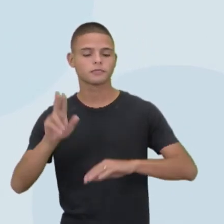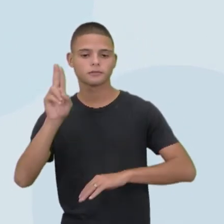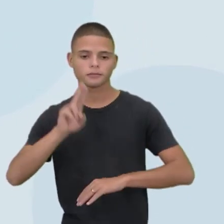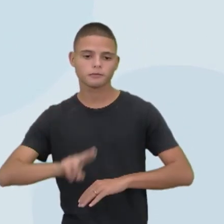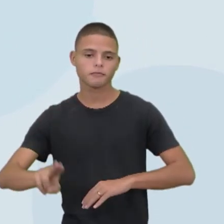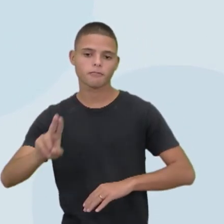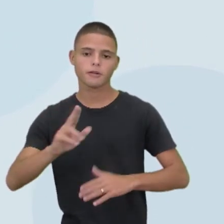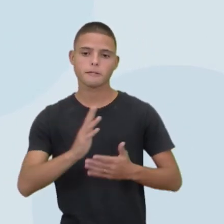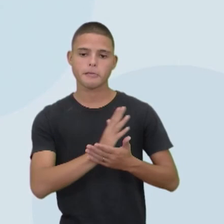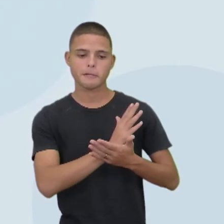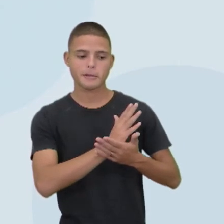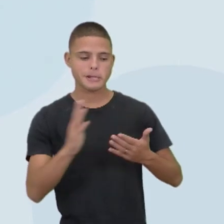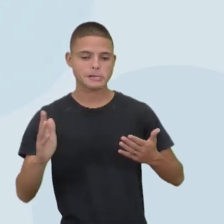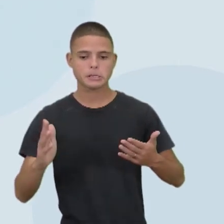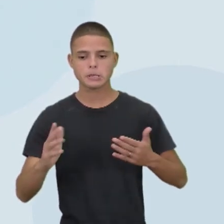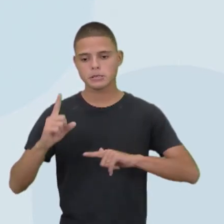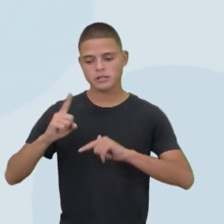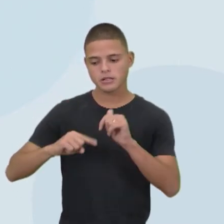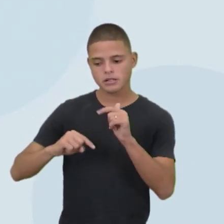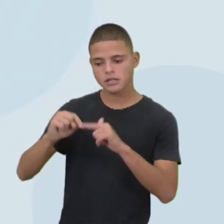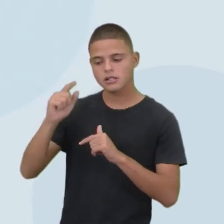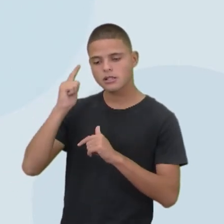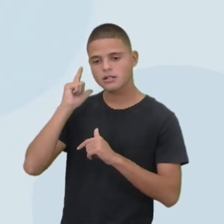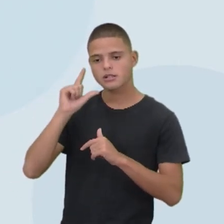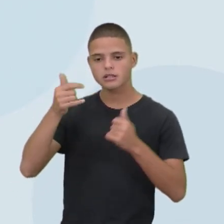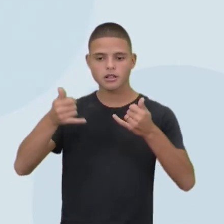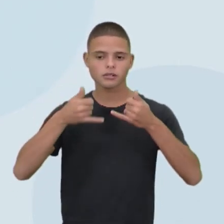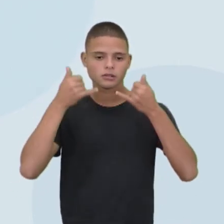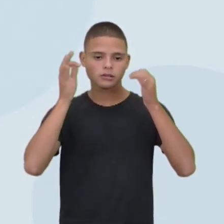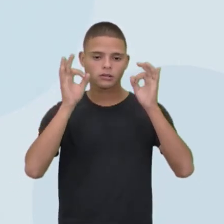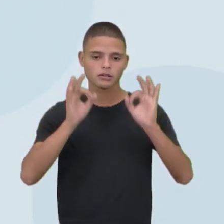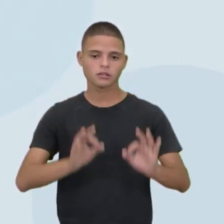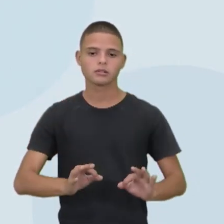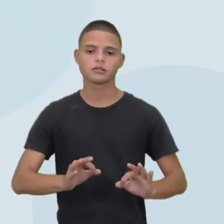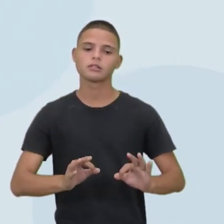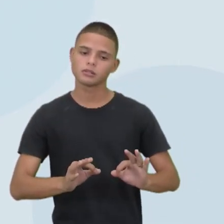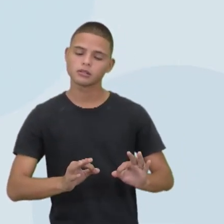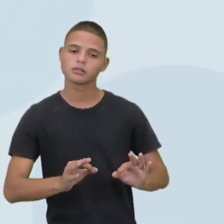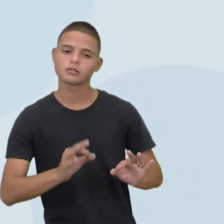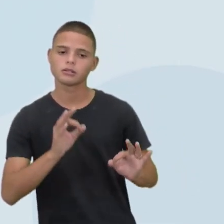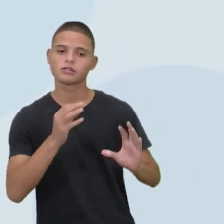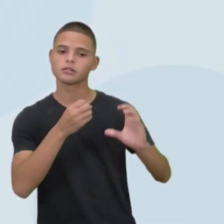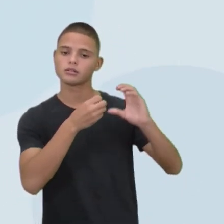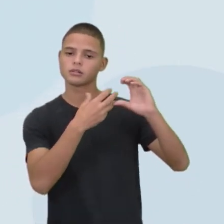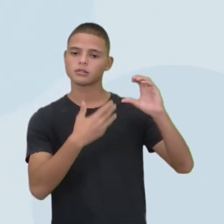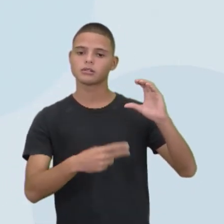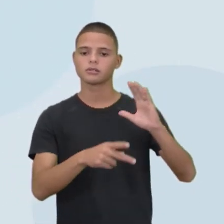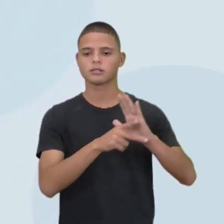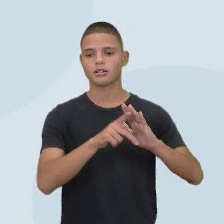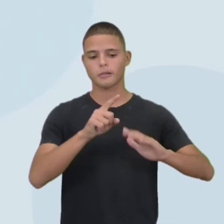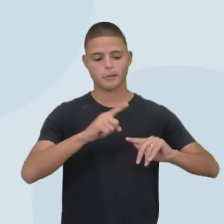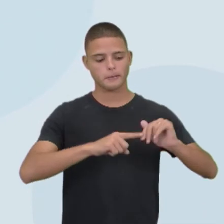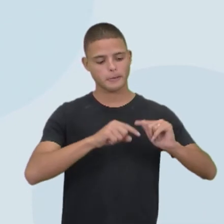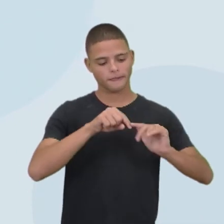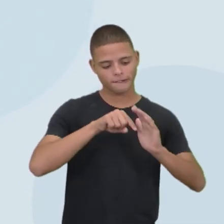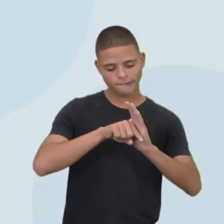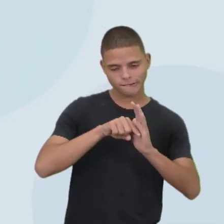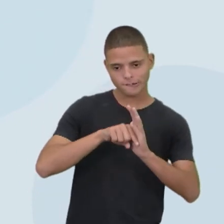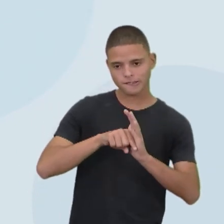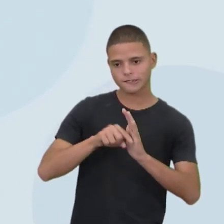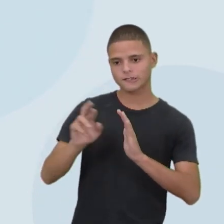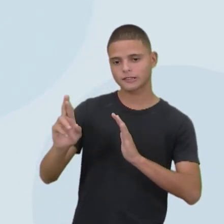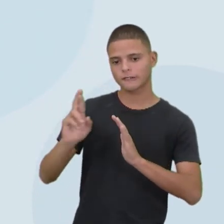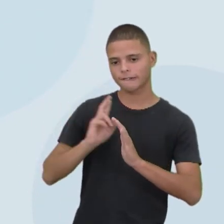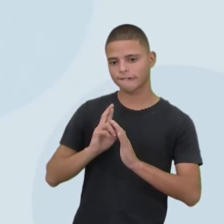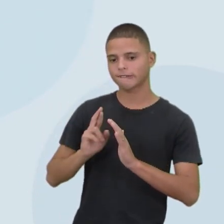tipo de instrumento para obter os dados numéricos característicos do objeto aí de pesquisa. O resultado